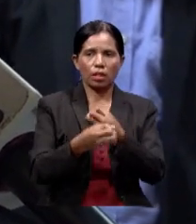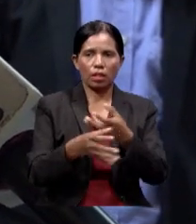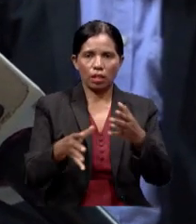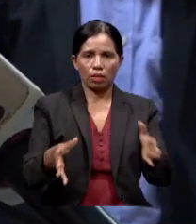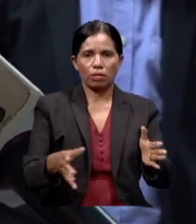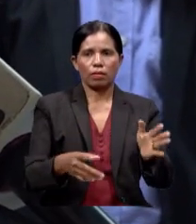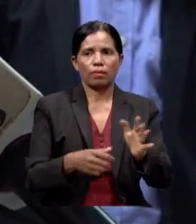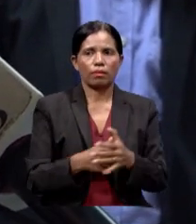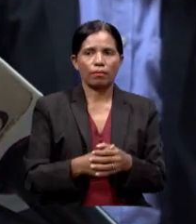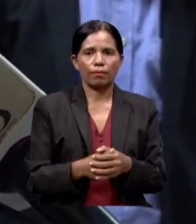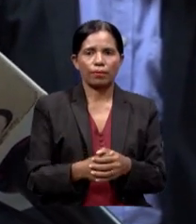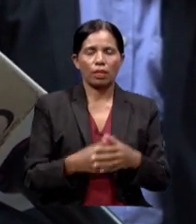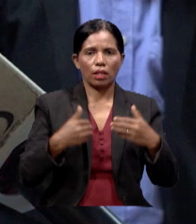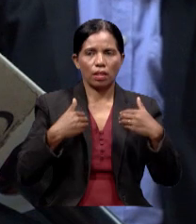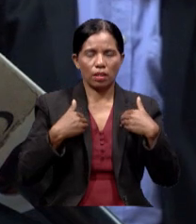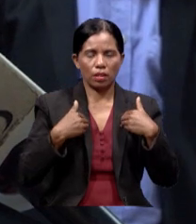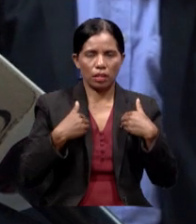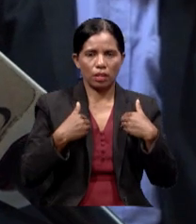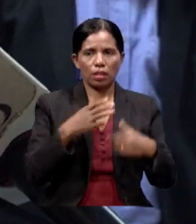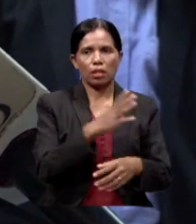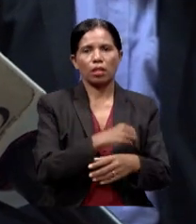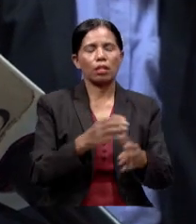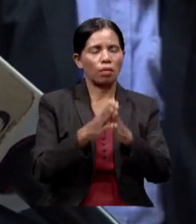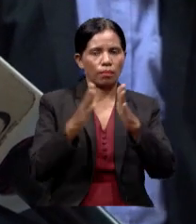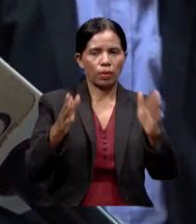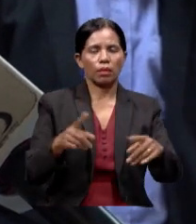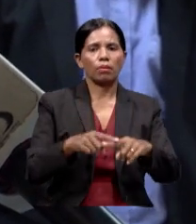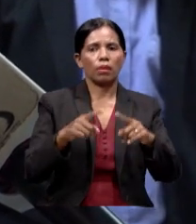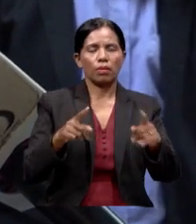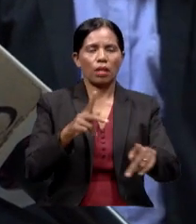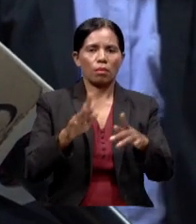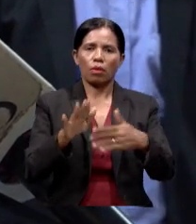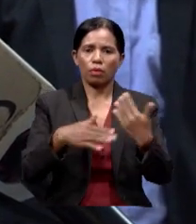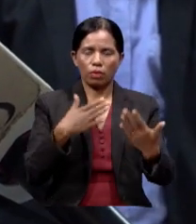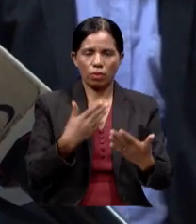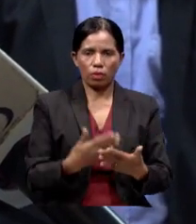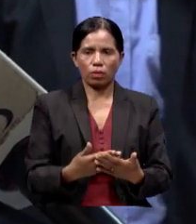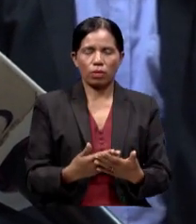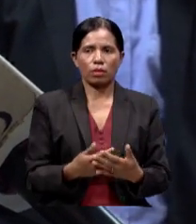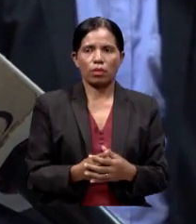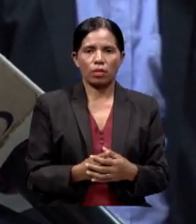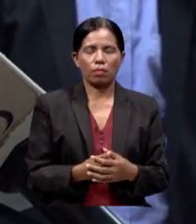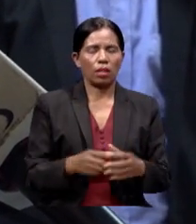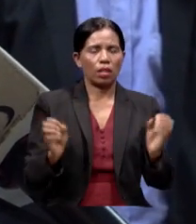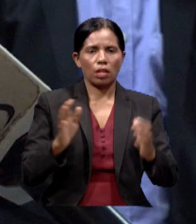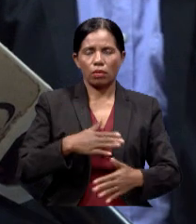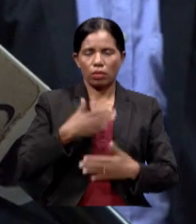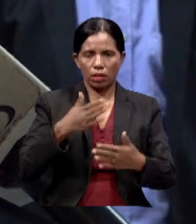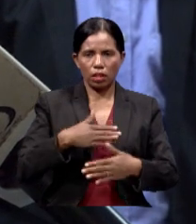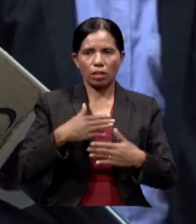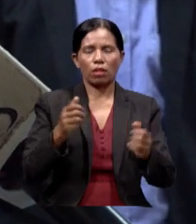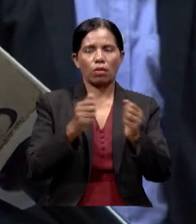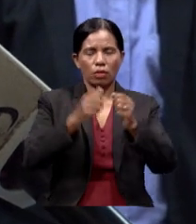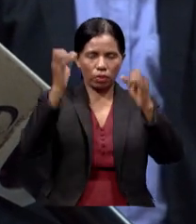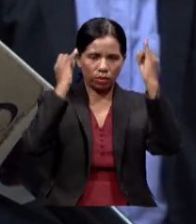duvida i hamos polemika laso polemika boti mebe hamos emo totu hamos diskontenti ho boe